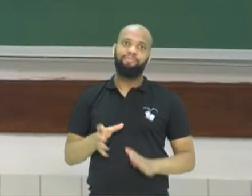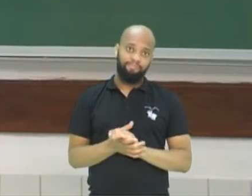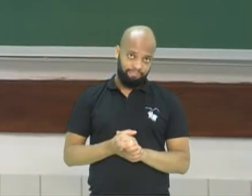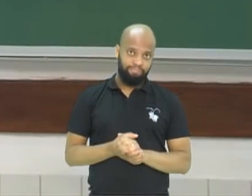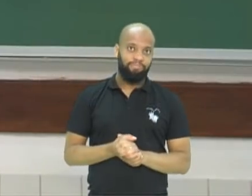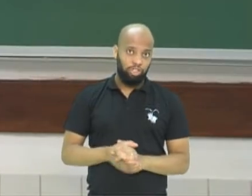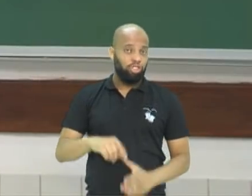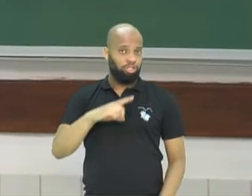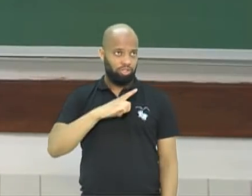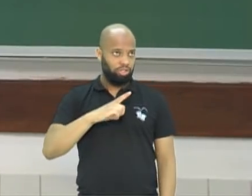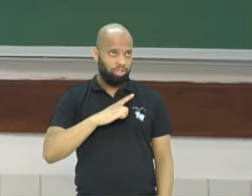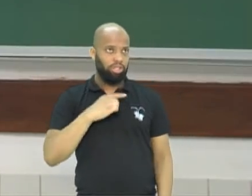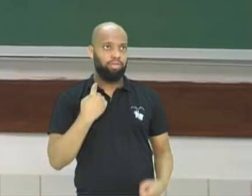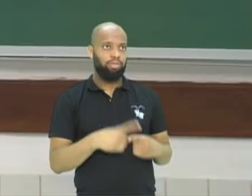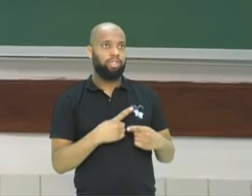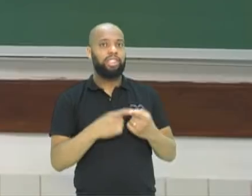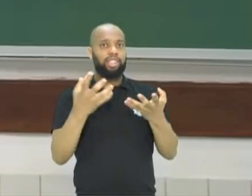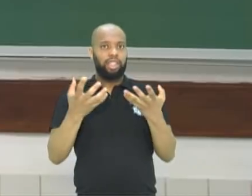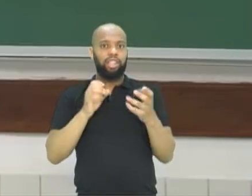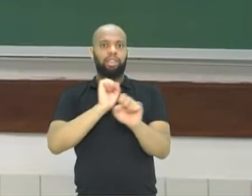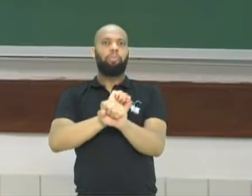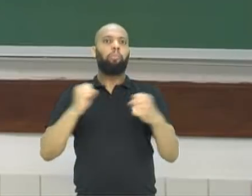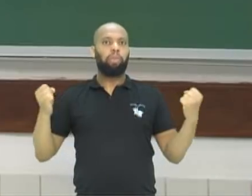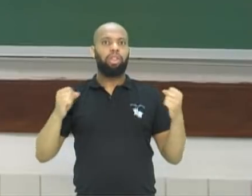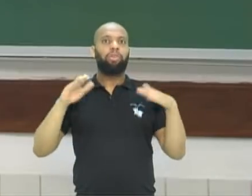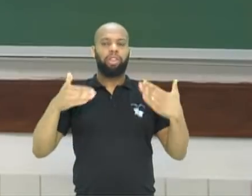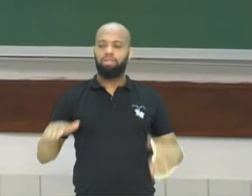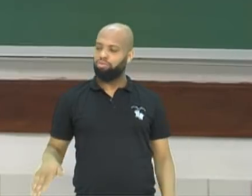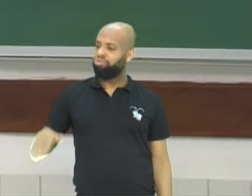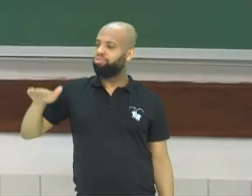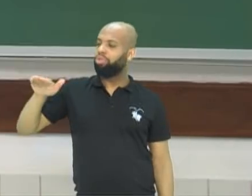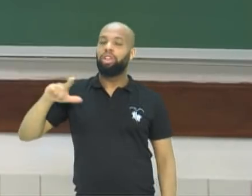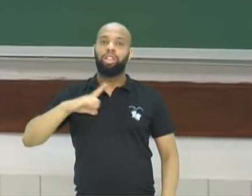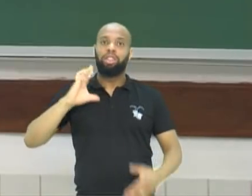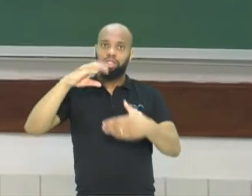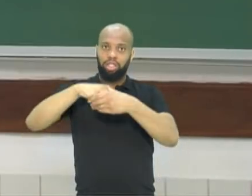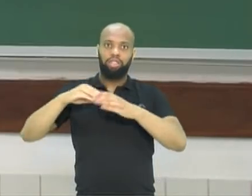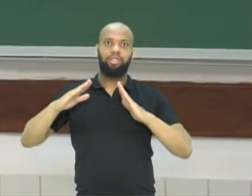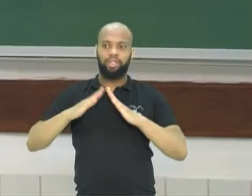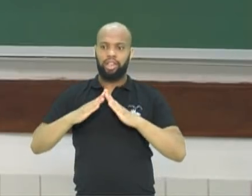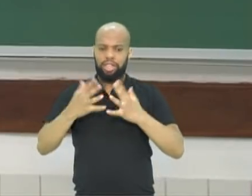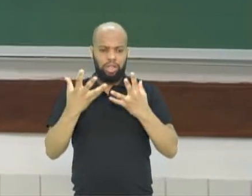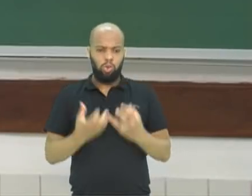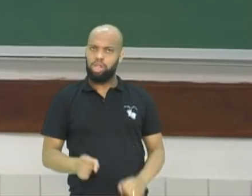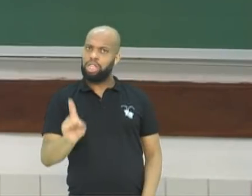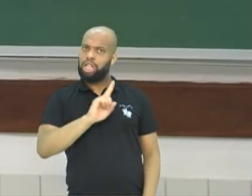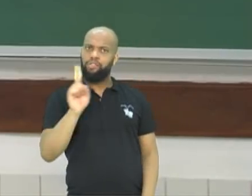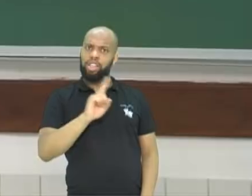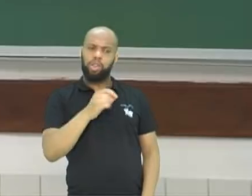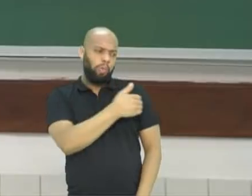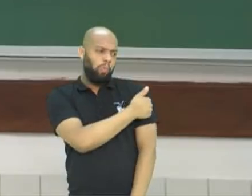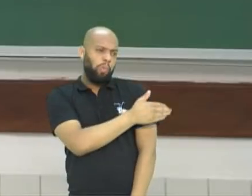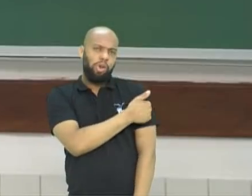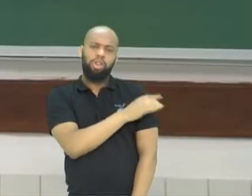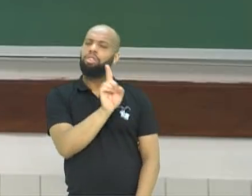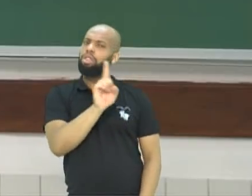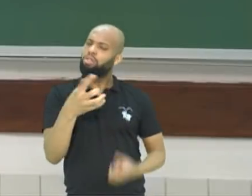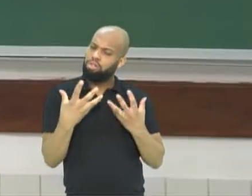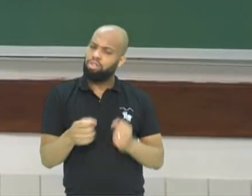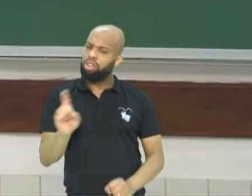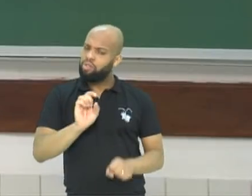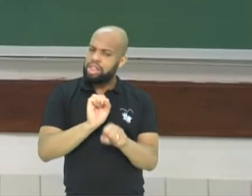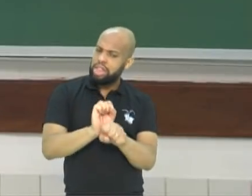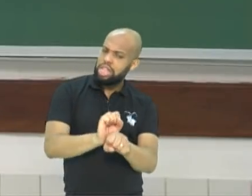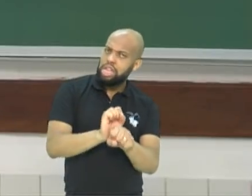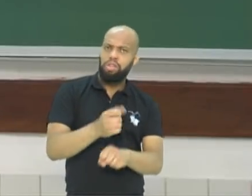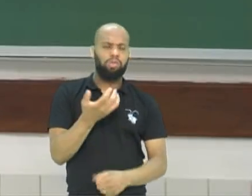defensora dessa abolição. Então ele cresceu num lar que não aceitava esse tipo de preconceito, não aceitava a escravidão,